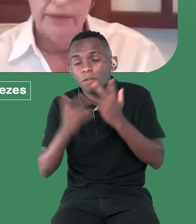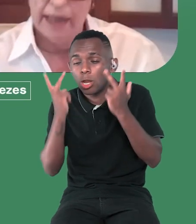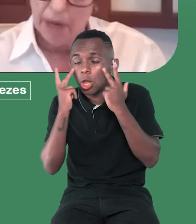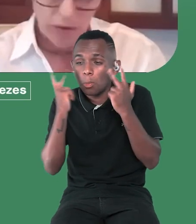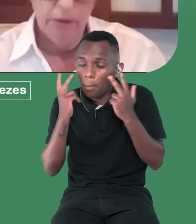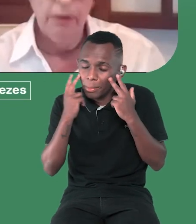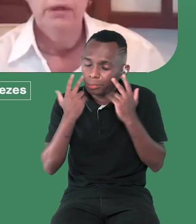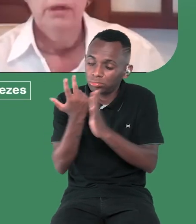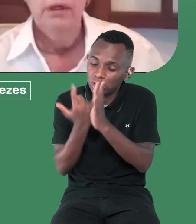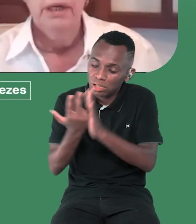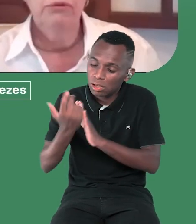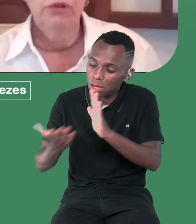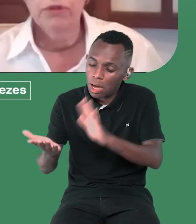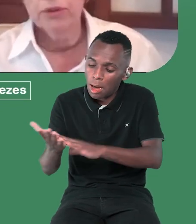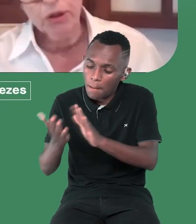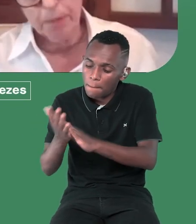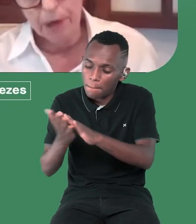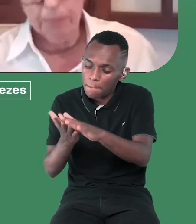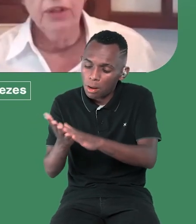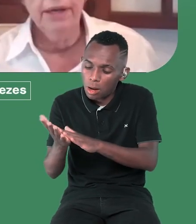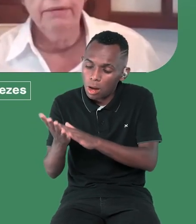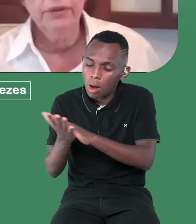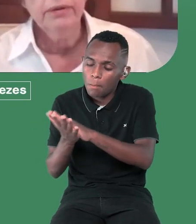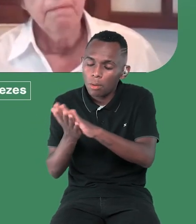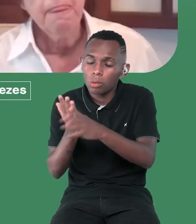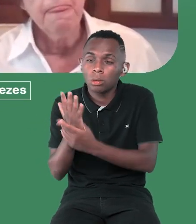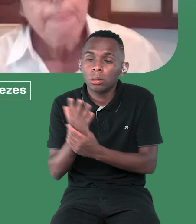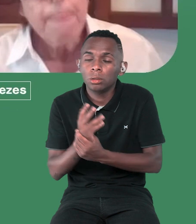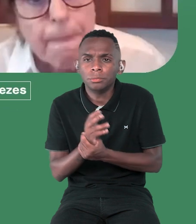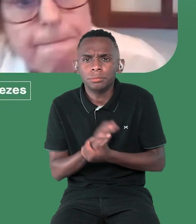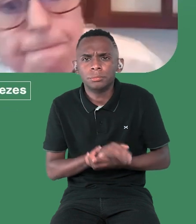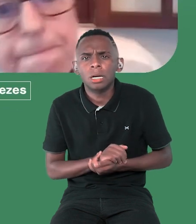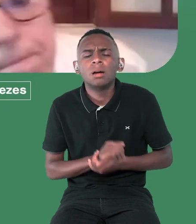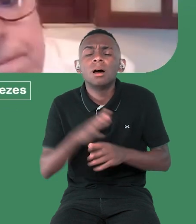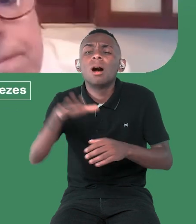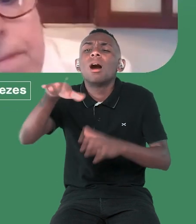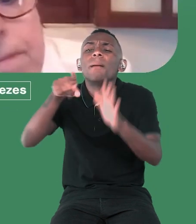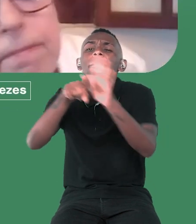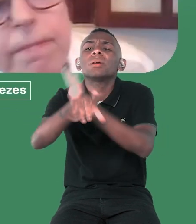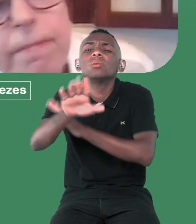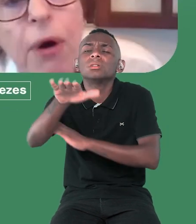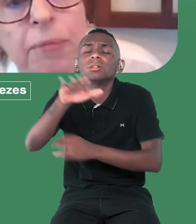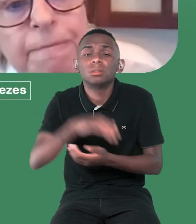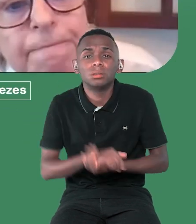sonhos, somos capazes de imaginar e criar aquilo